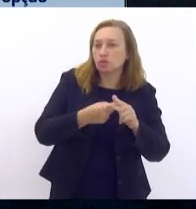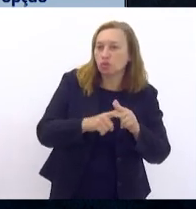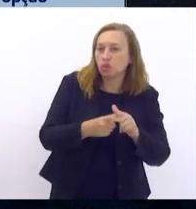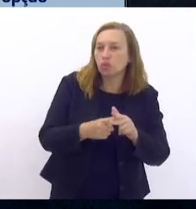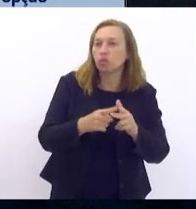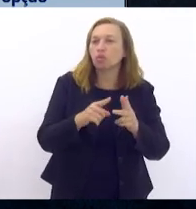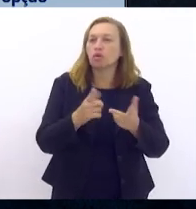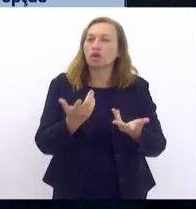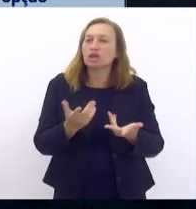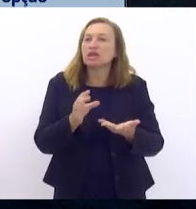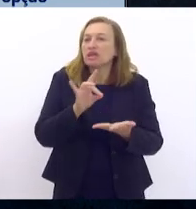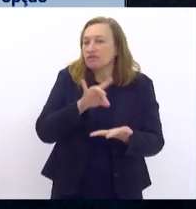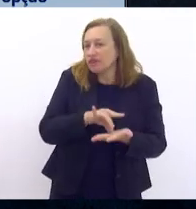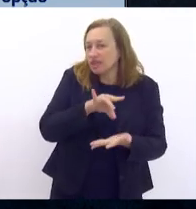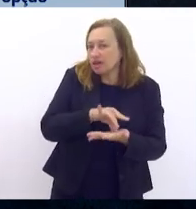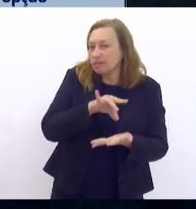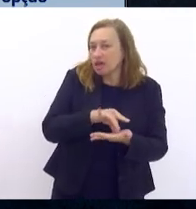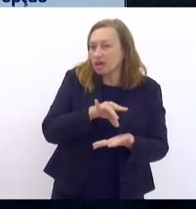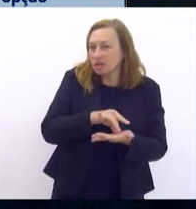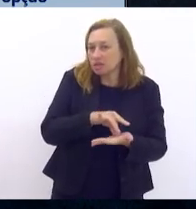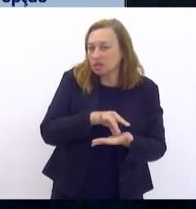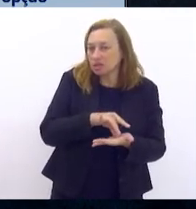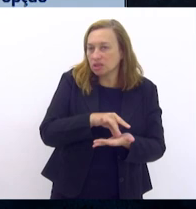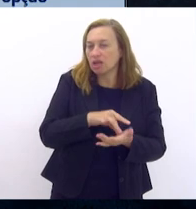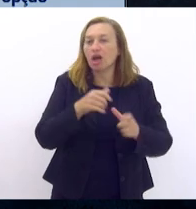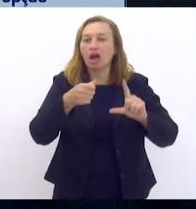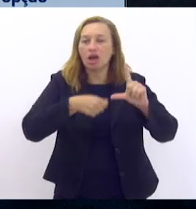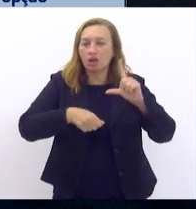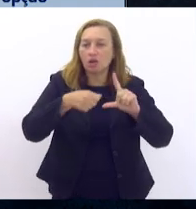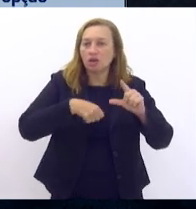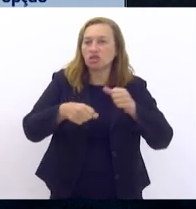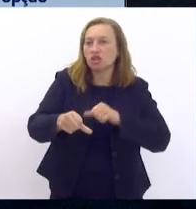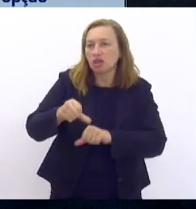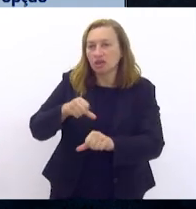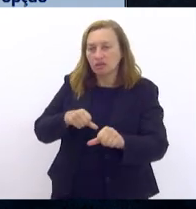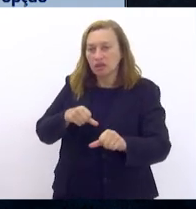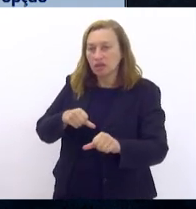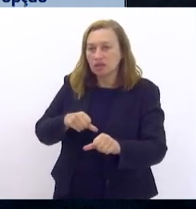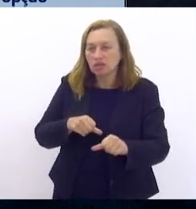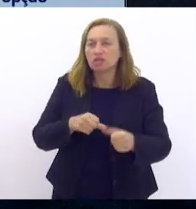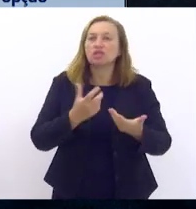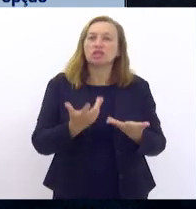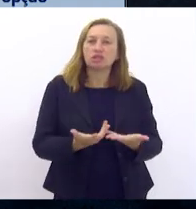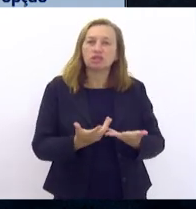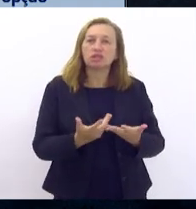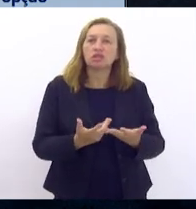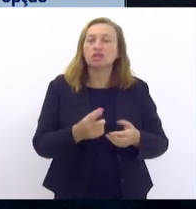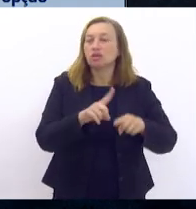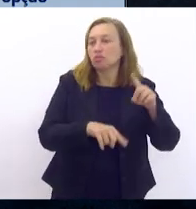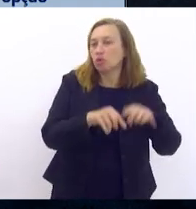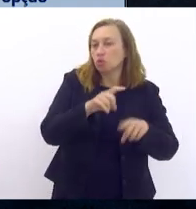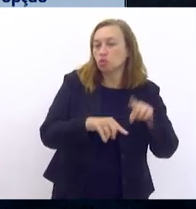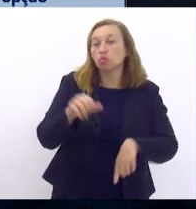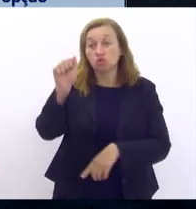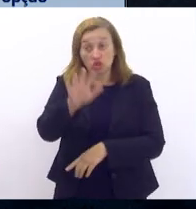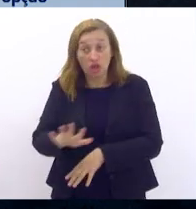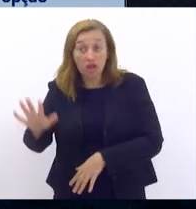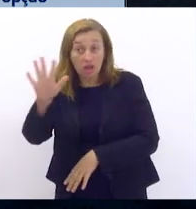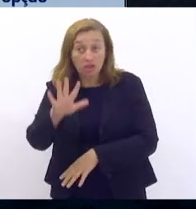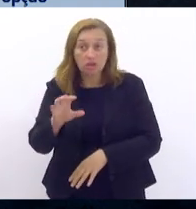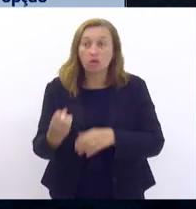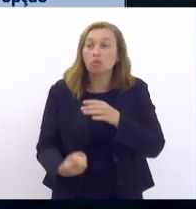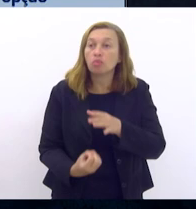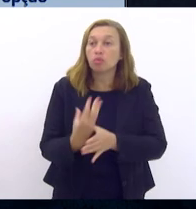para que realmente né a logística reversa de embalagens Gerais em geral é